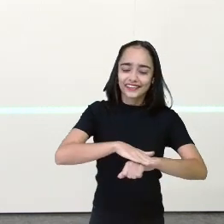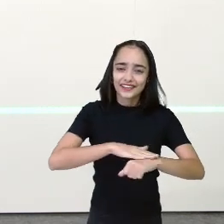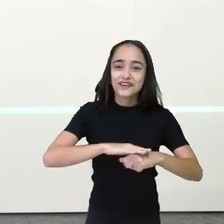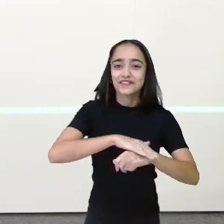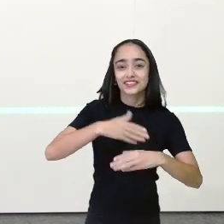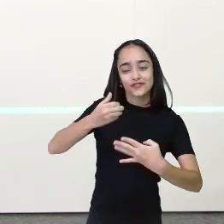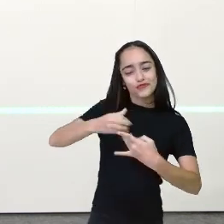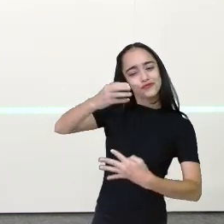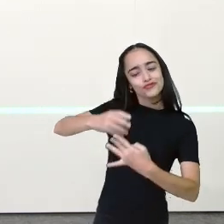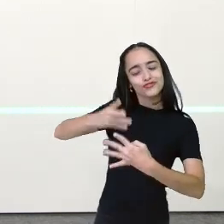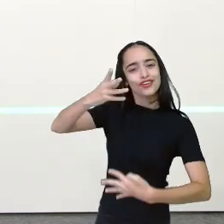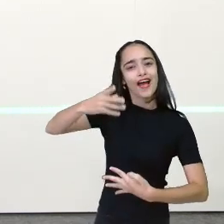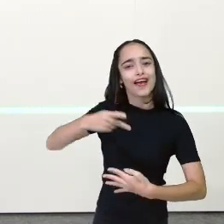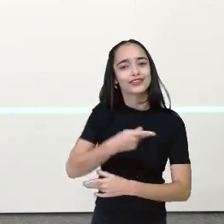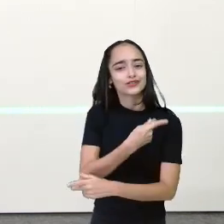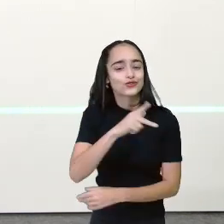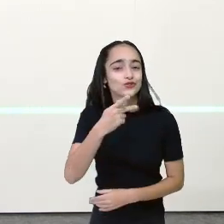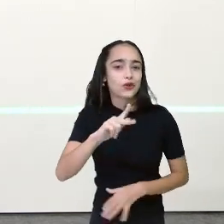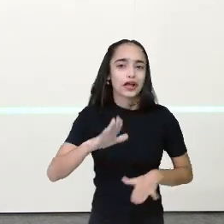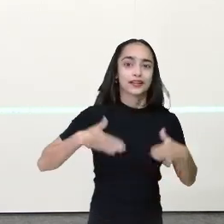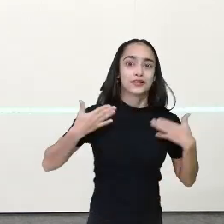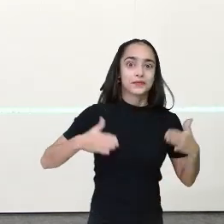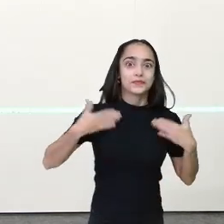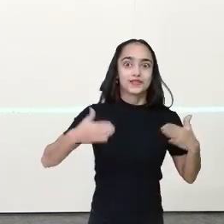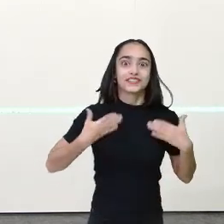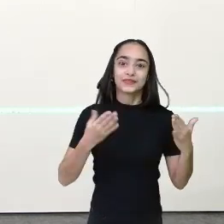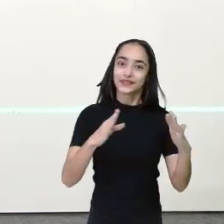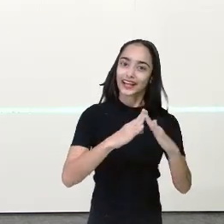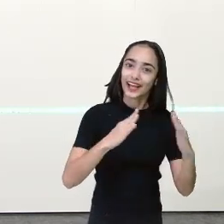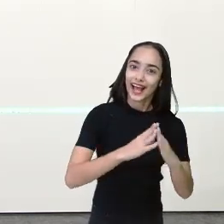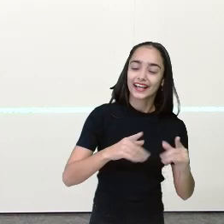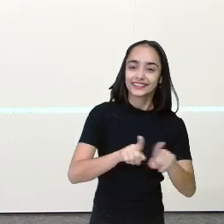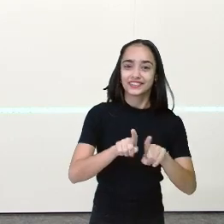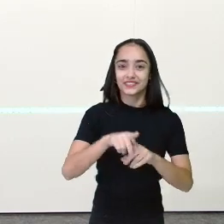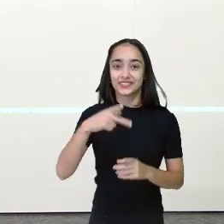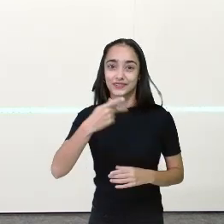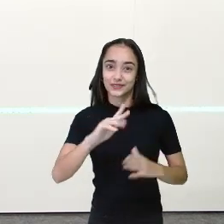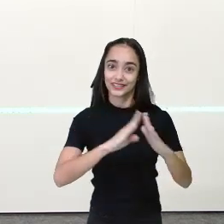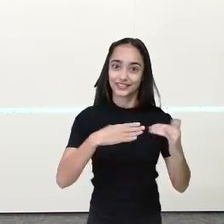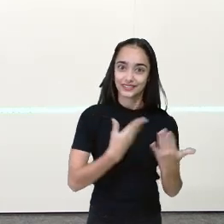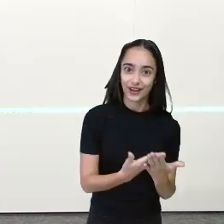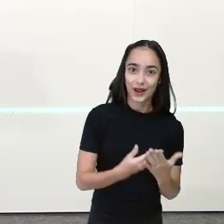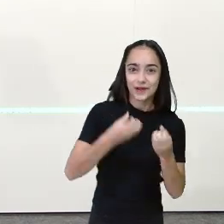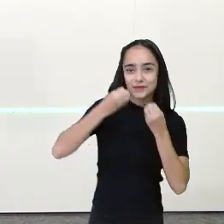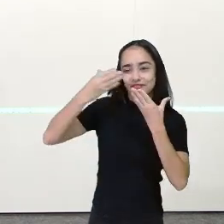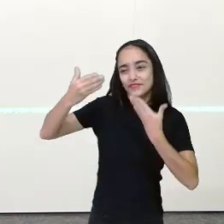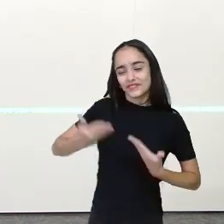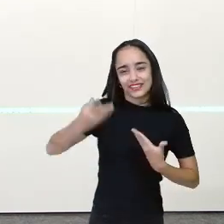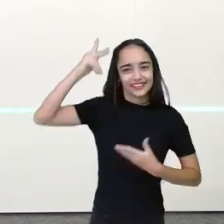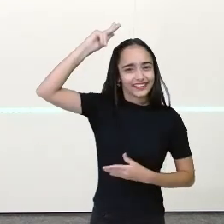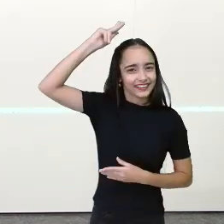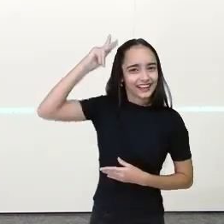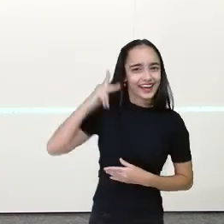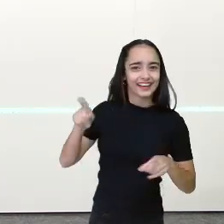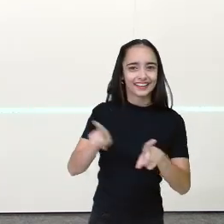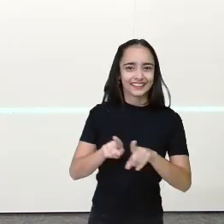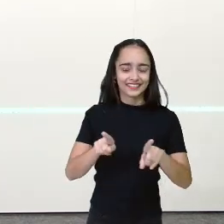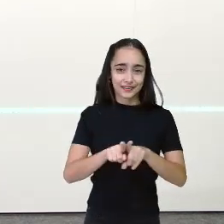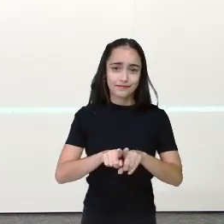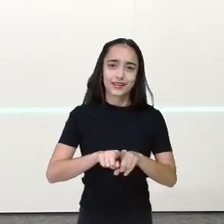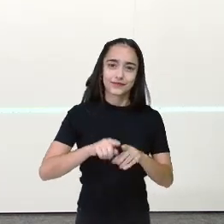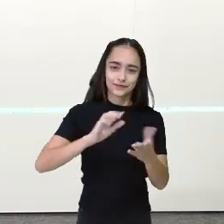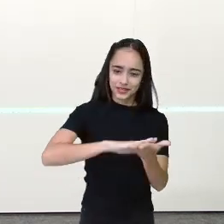está a animação aí na sua casa, na sua escola. Vamos dar as boas-vindas também a Karen, nossa intérprete de Libras, tornando a nossa aula mais